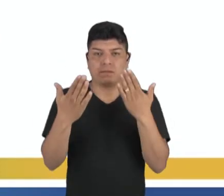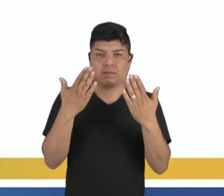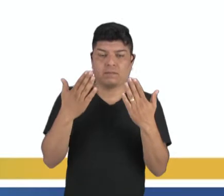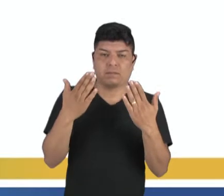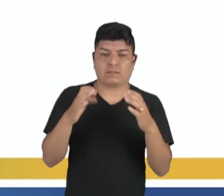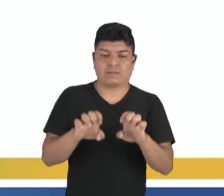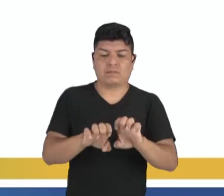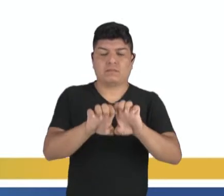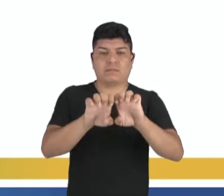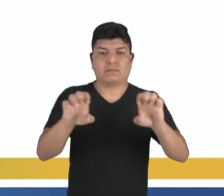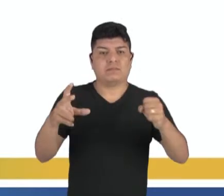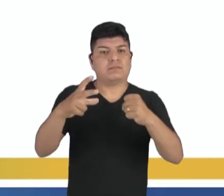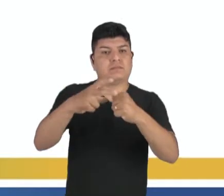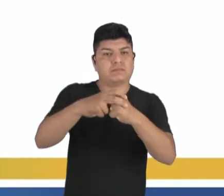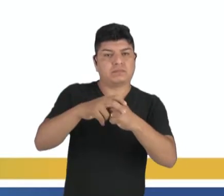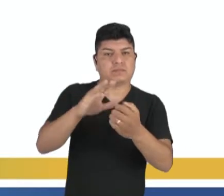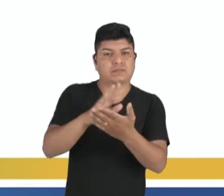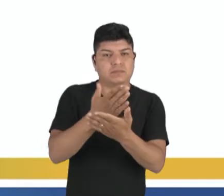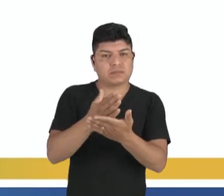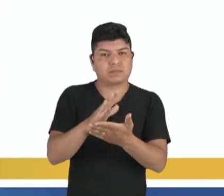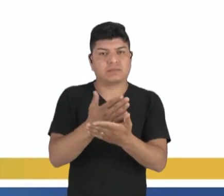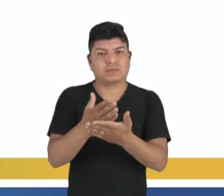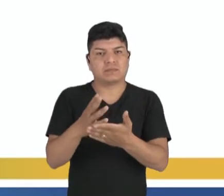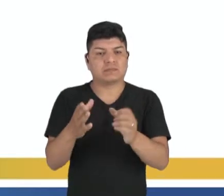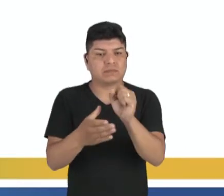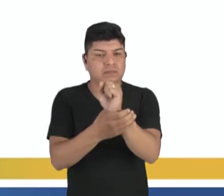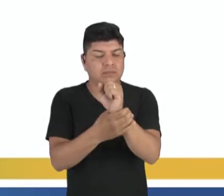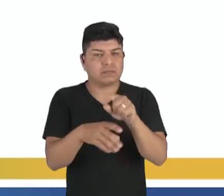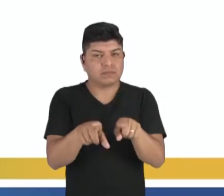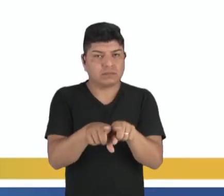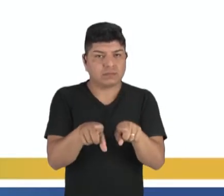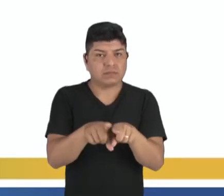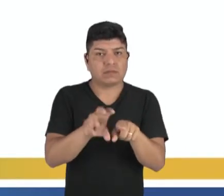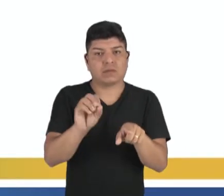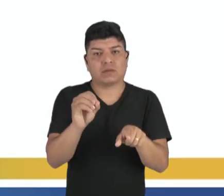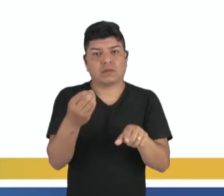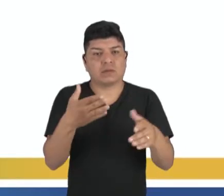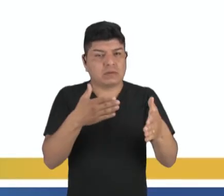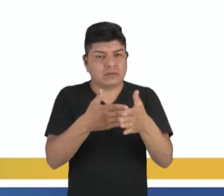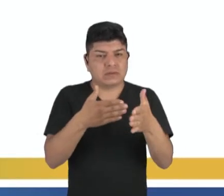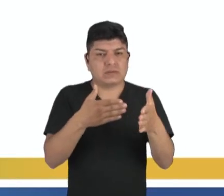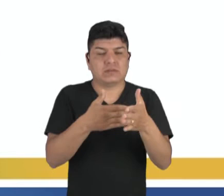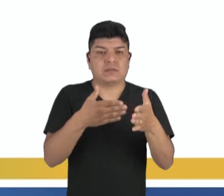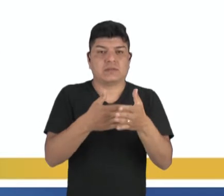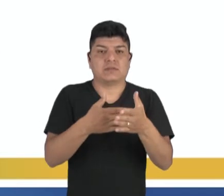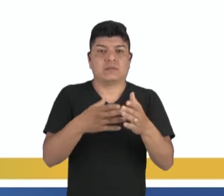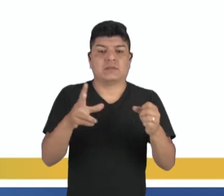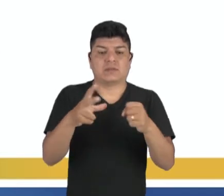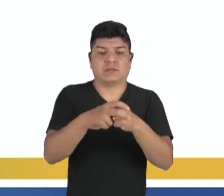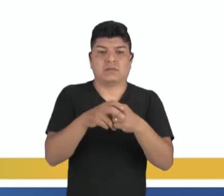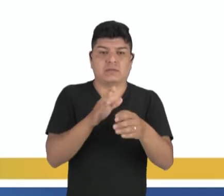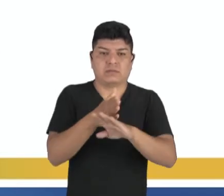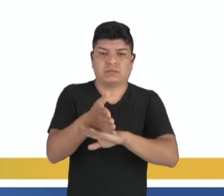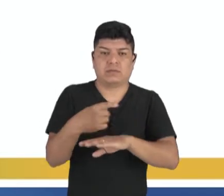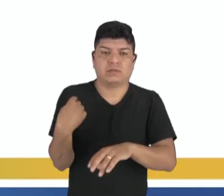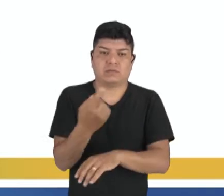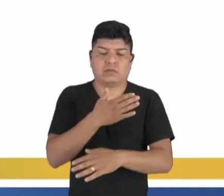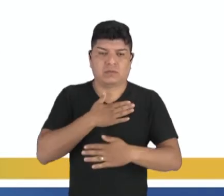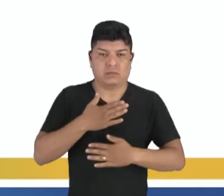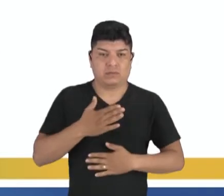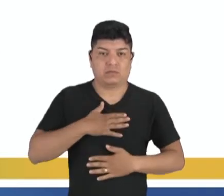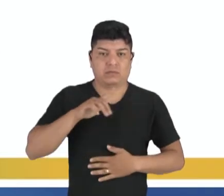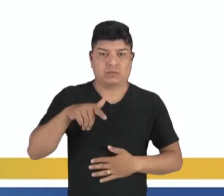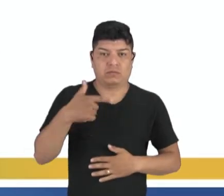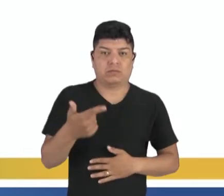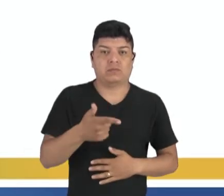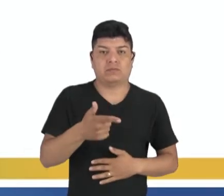estrutura do vírus com algumas formas de proteção ou de barreira de defesa para que o vírus não entre no nosso corpo e no